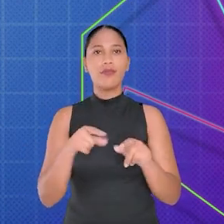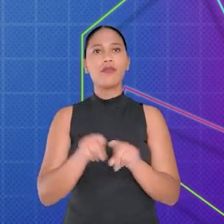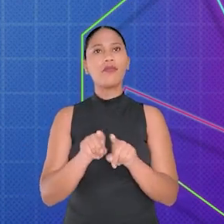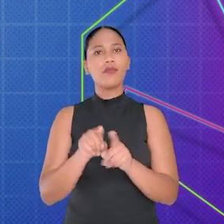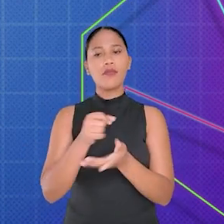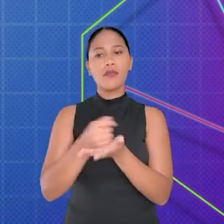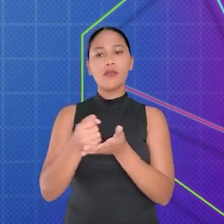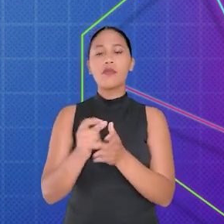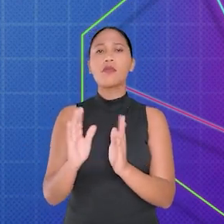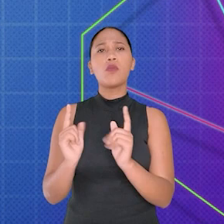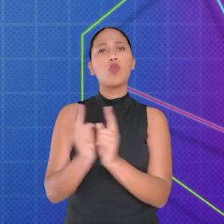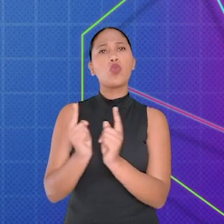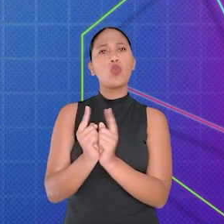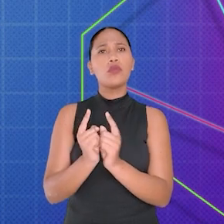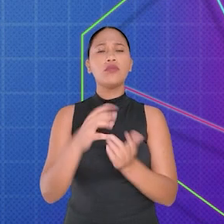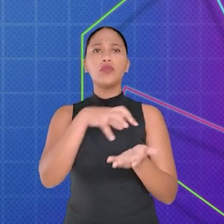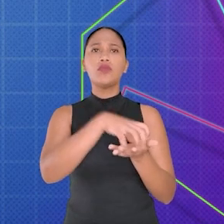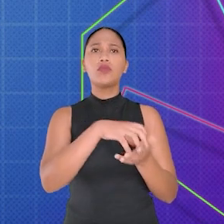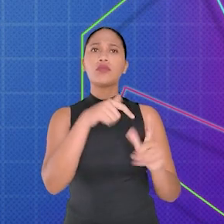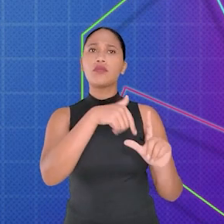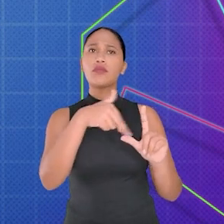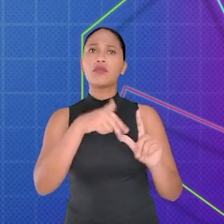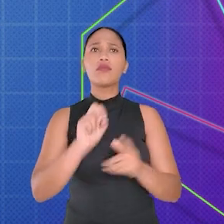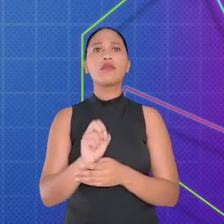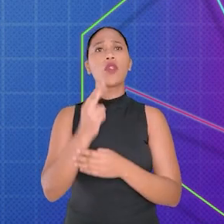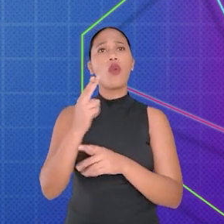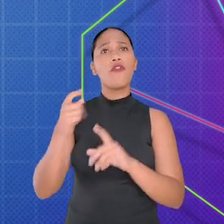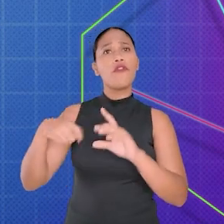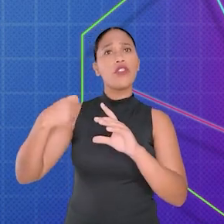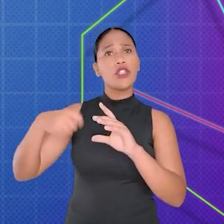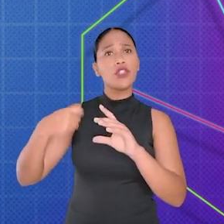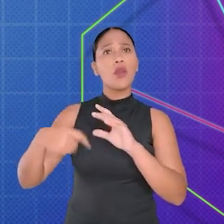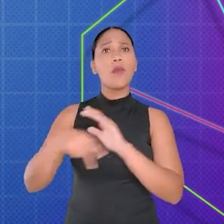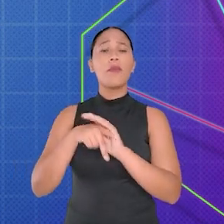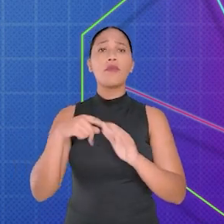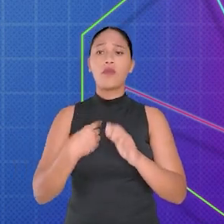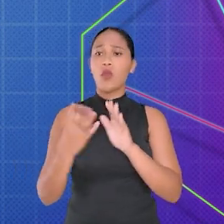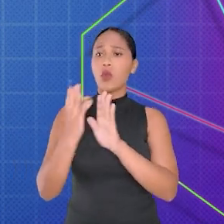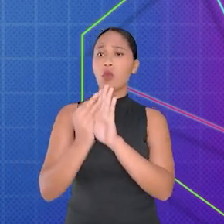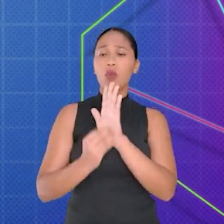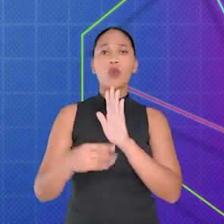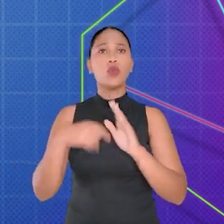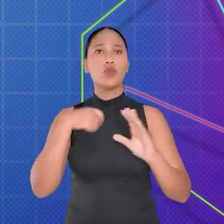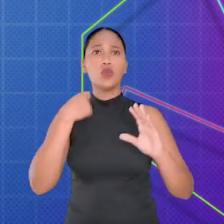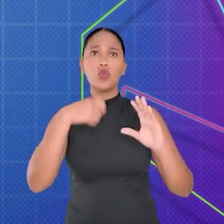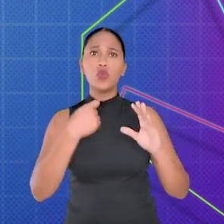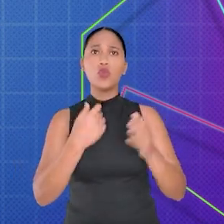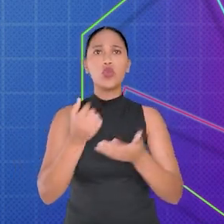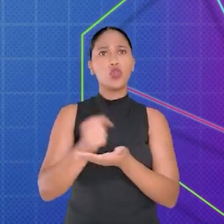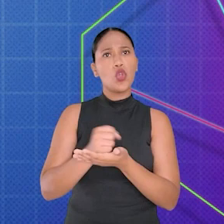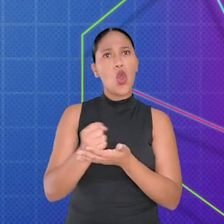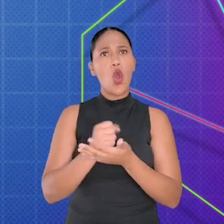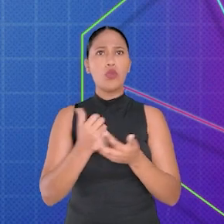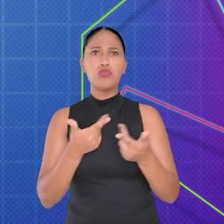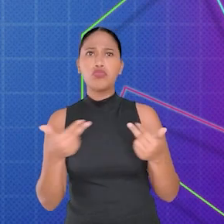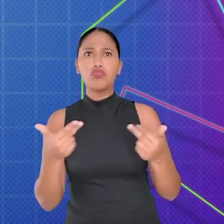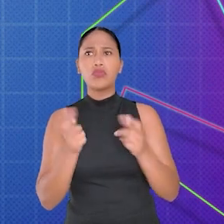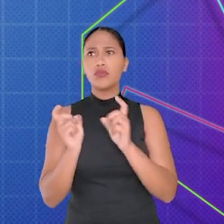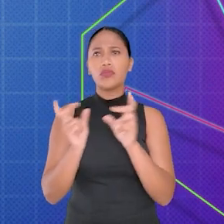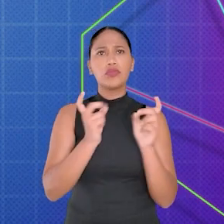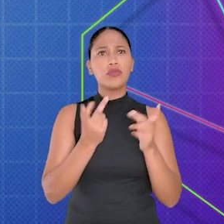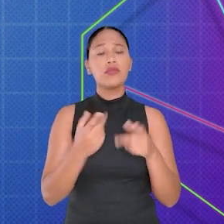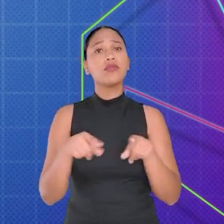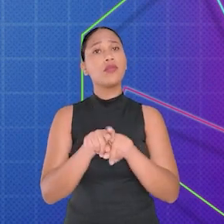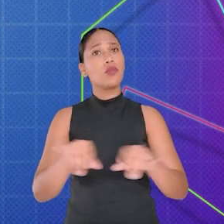como freelancer em algum estúdio de animação ou produção de vídeo, produzindo conteúdo para jogos, filmes comerciais e outros projetos